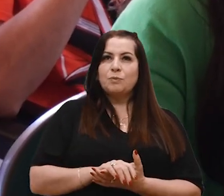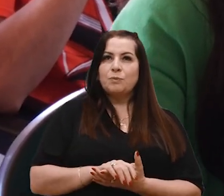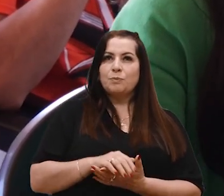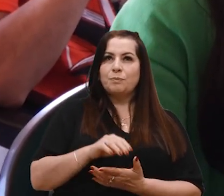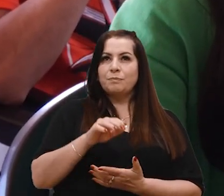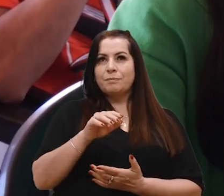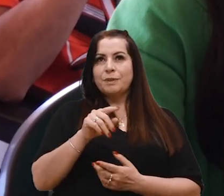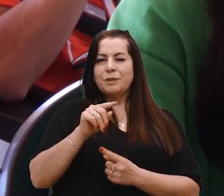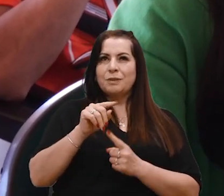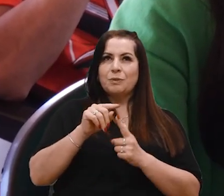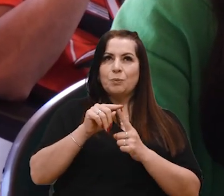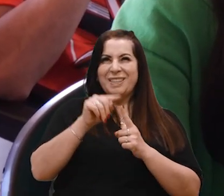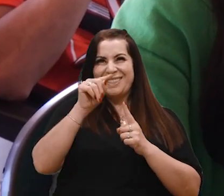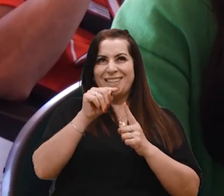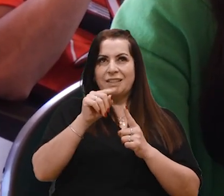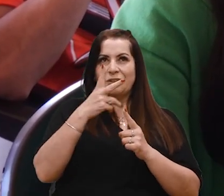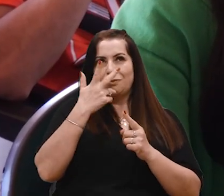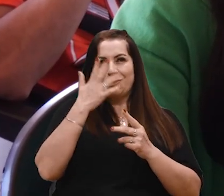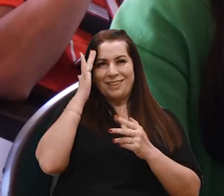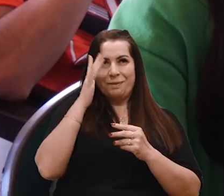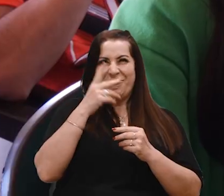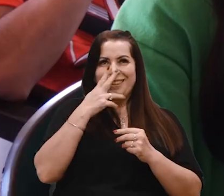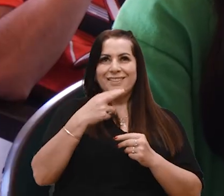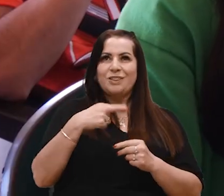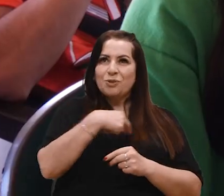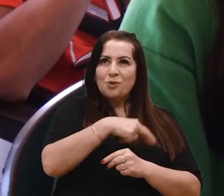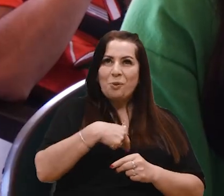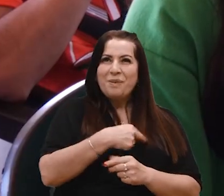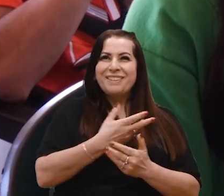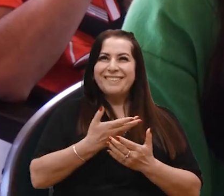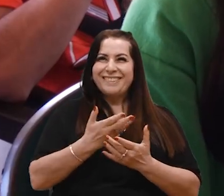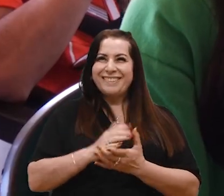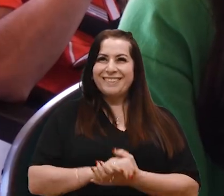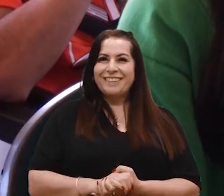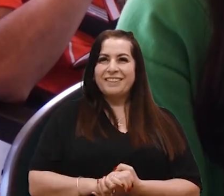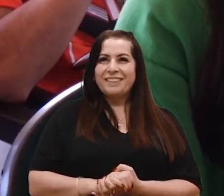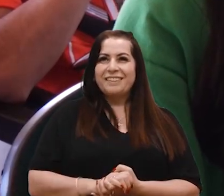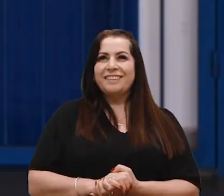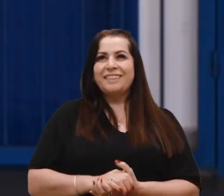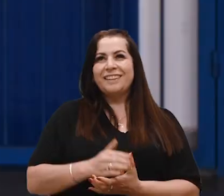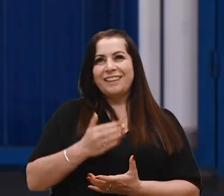aqui falam assim com um acento tão... Não sei, eu acho romântico.